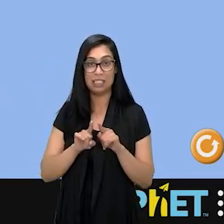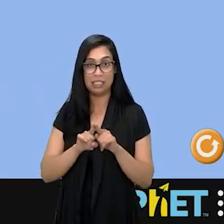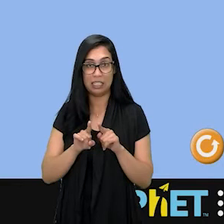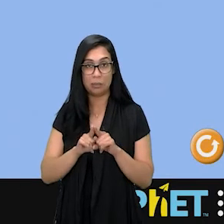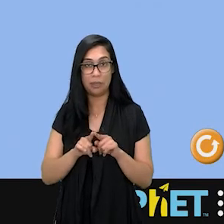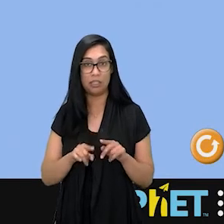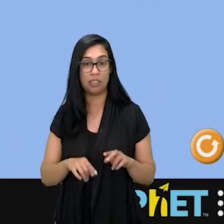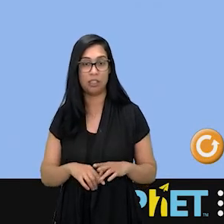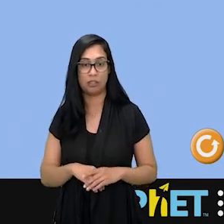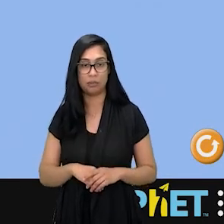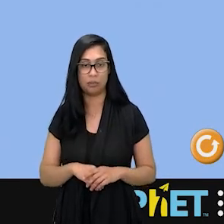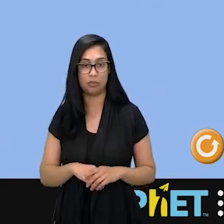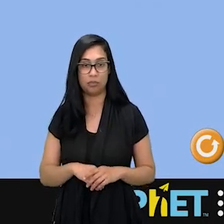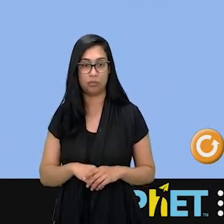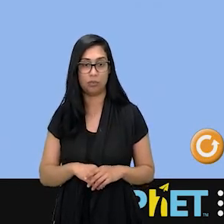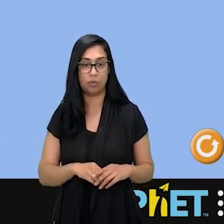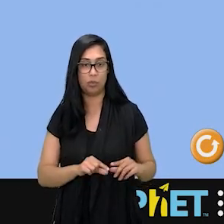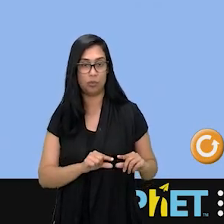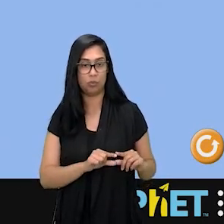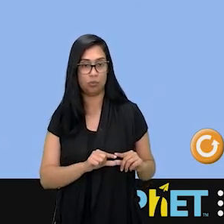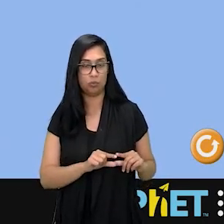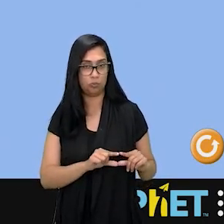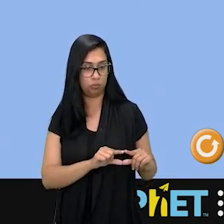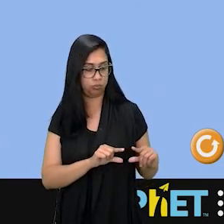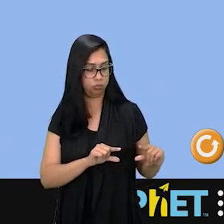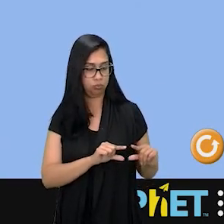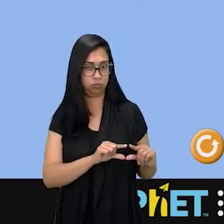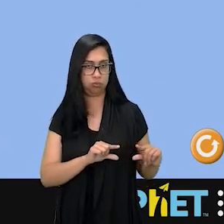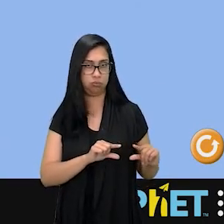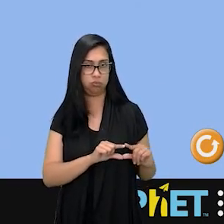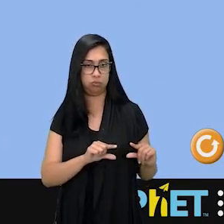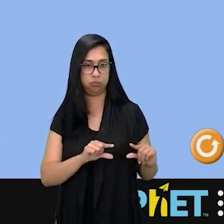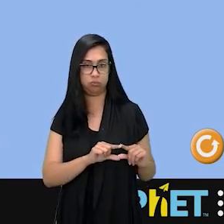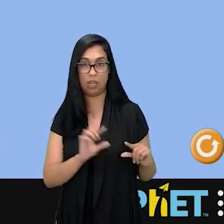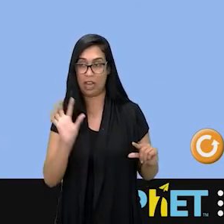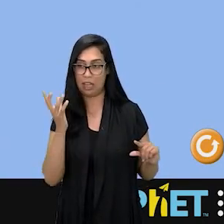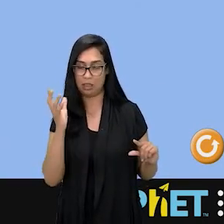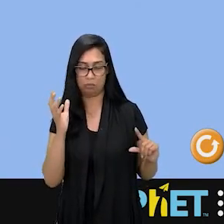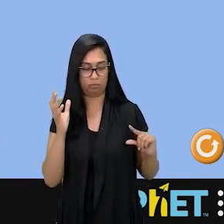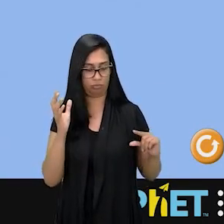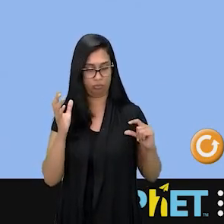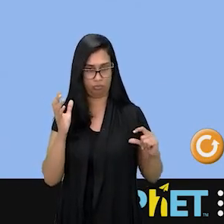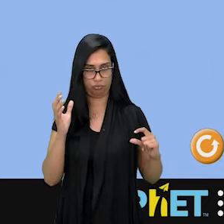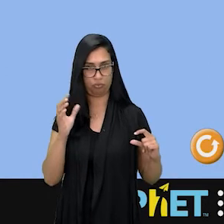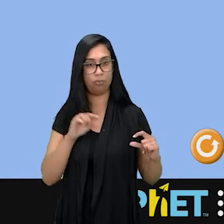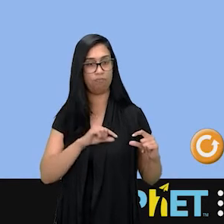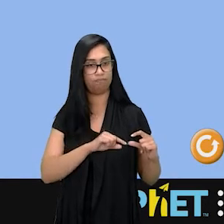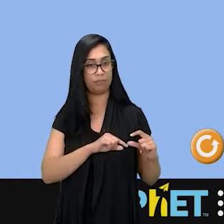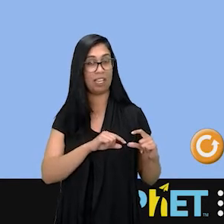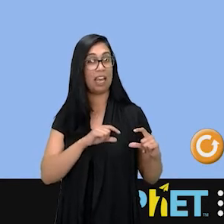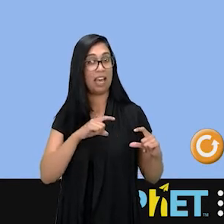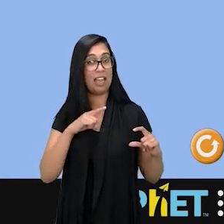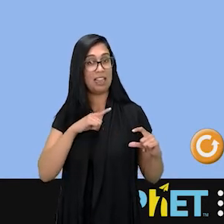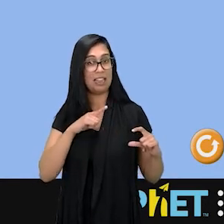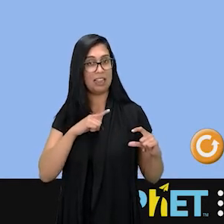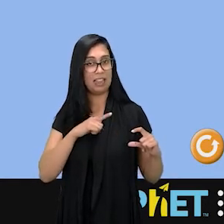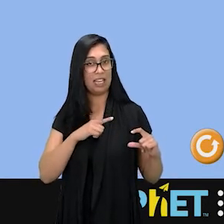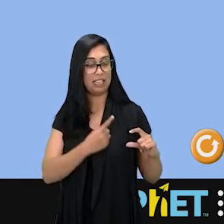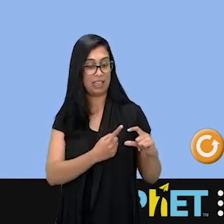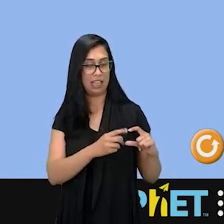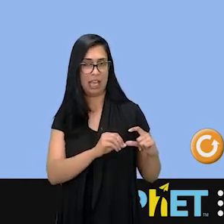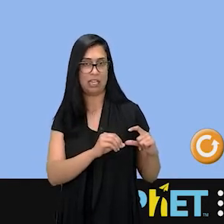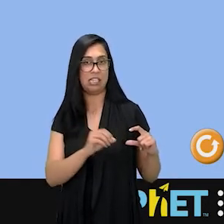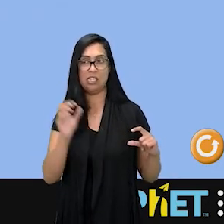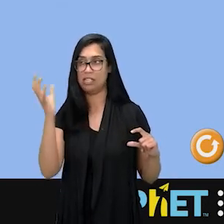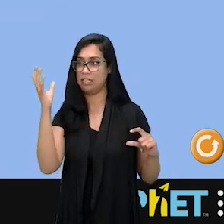né? Tá aqui meio para cima. 10 ohms. Ohms é a medida de resistência, tá certo? Então, tá com 10 cada um.